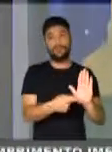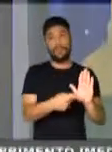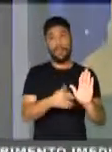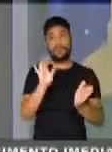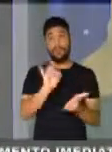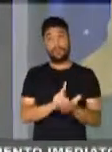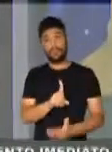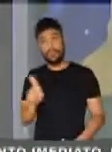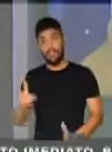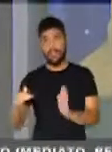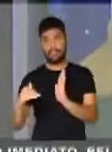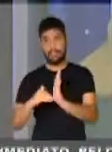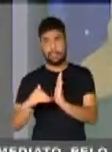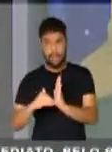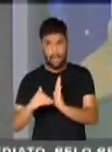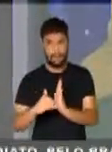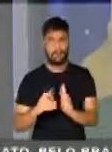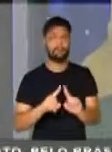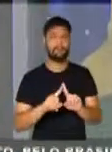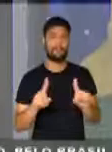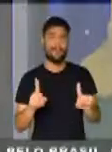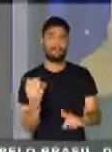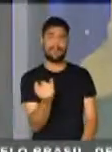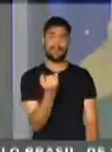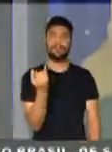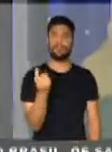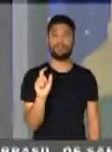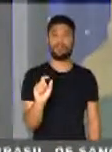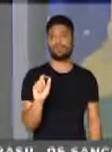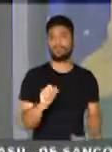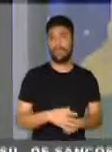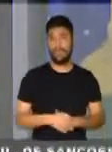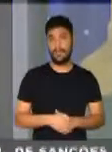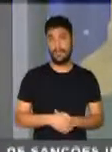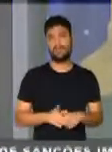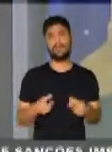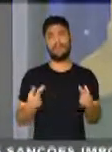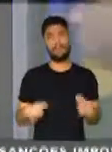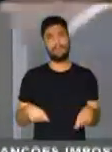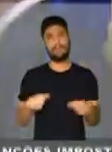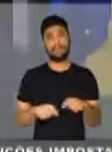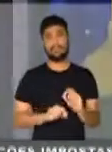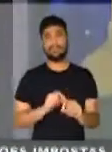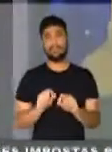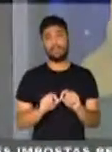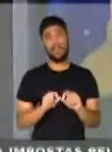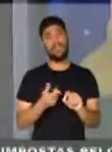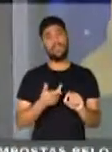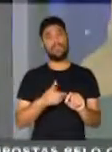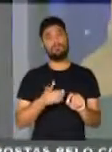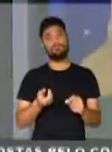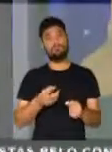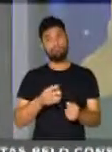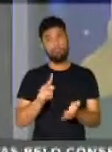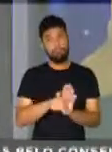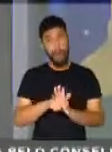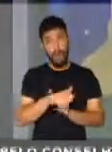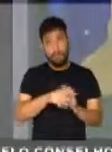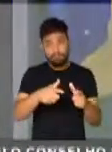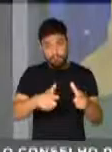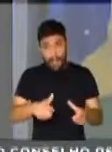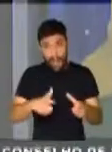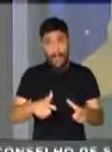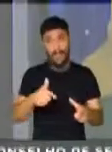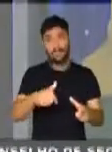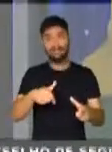Senado e tem vários destaques nesse sentido, mas é importante a gente ressaltar. A necessidade fundiária de regularização e a falta de